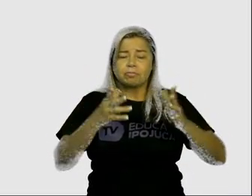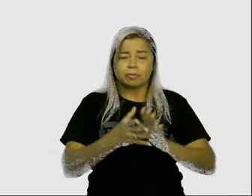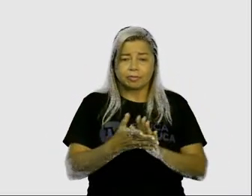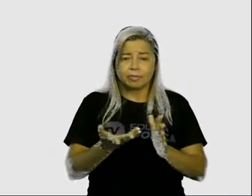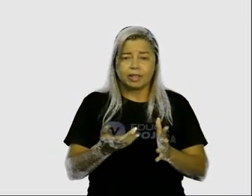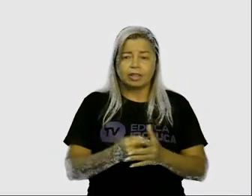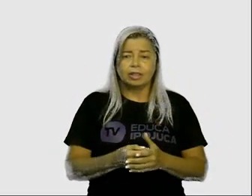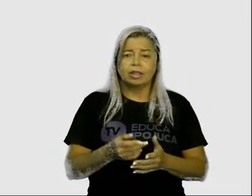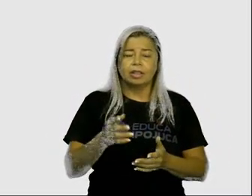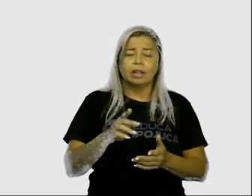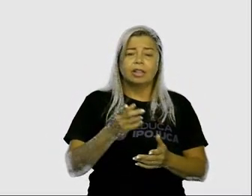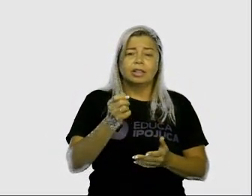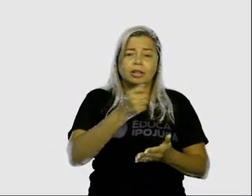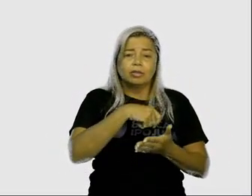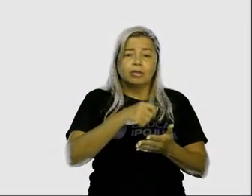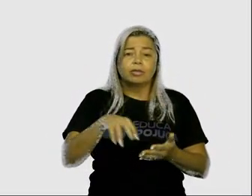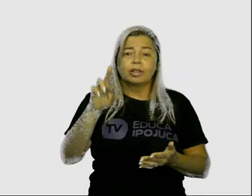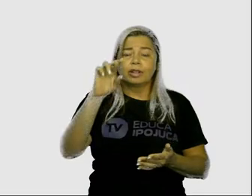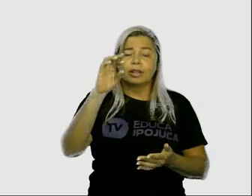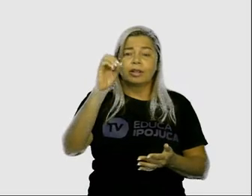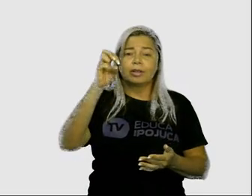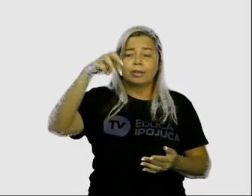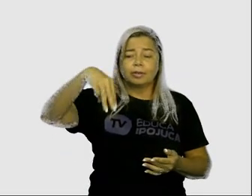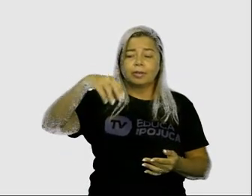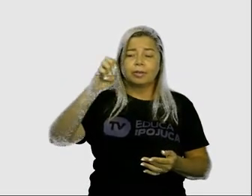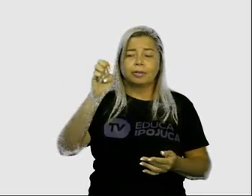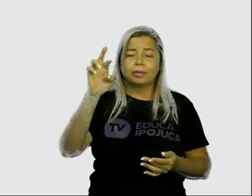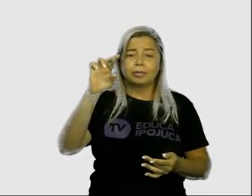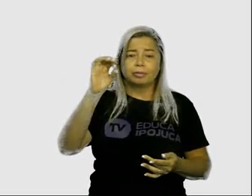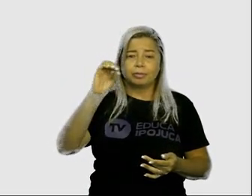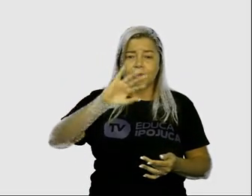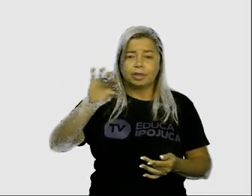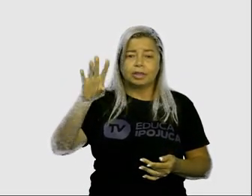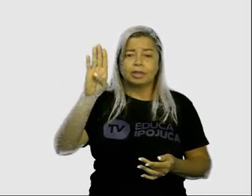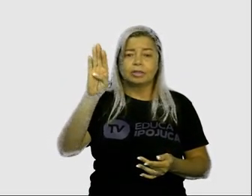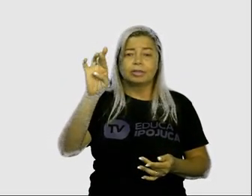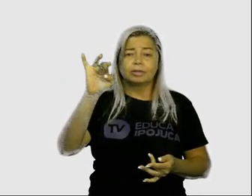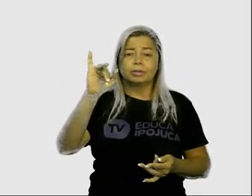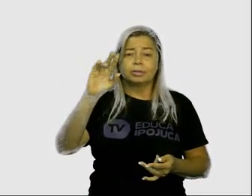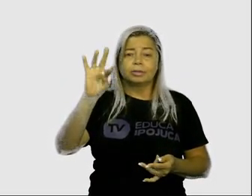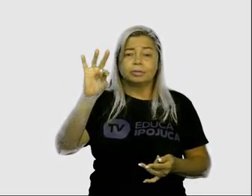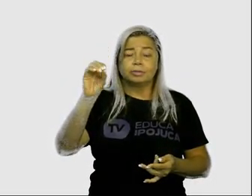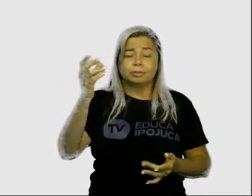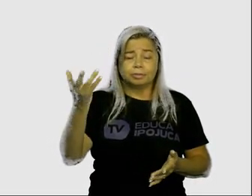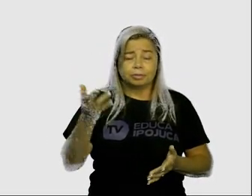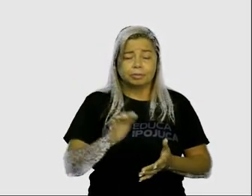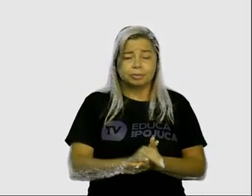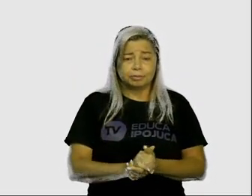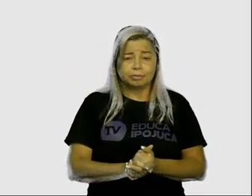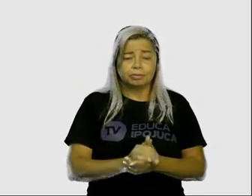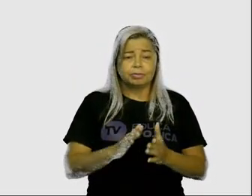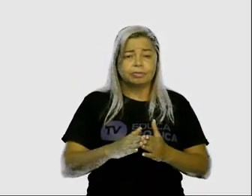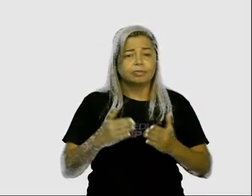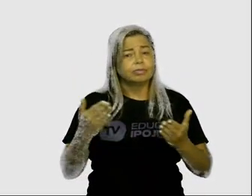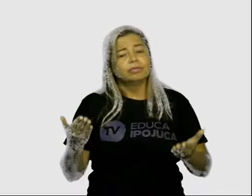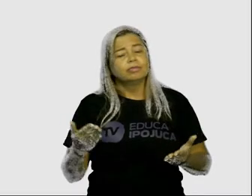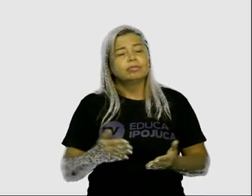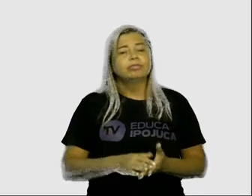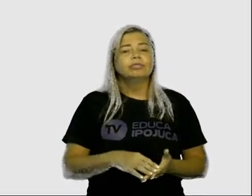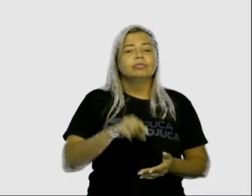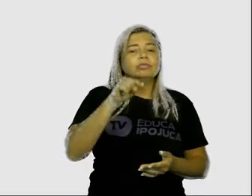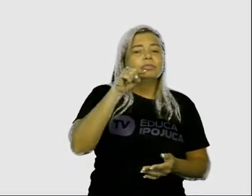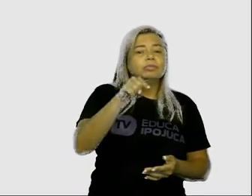colocando bastante cores. Tem até a foto dele aí, se você observar bem na sua telinha. Então, os pontos, as cores, a